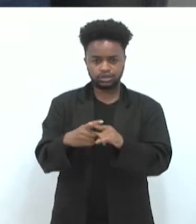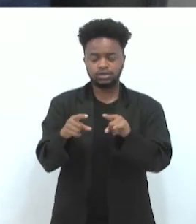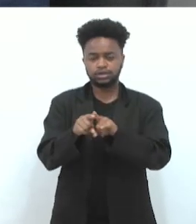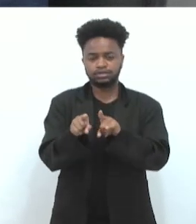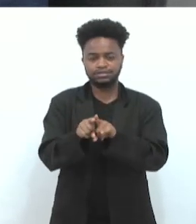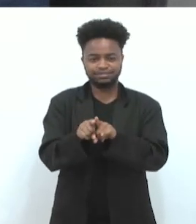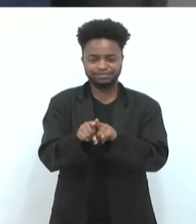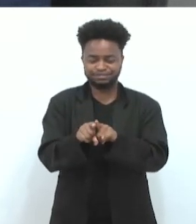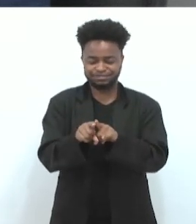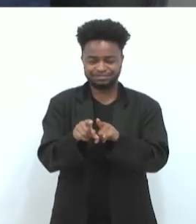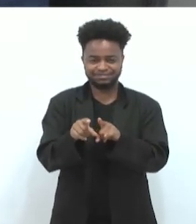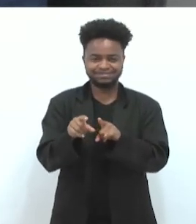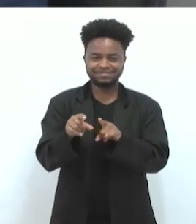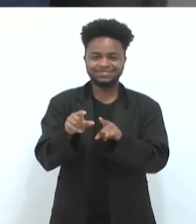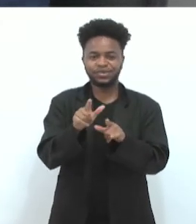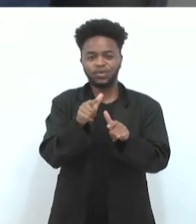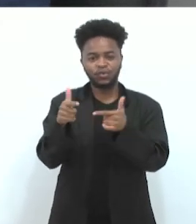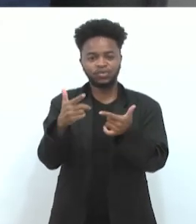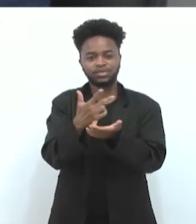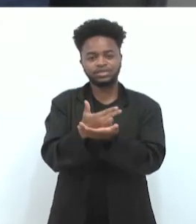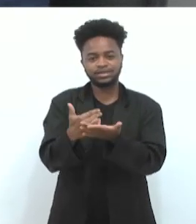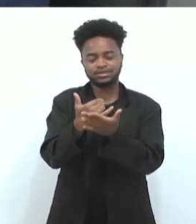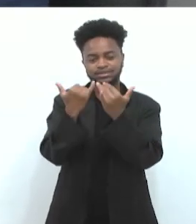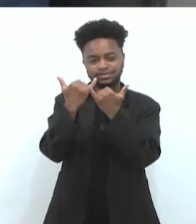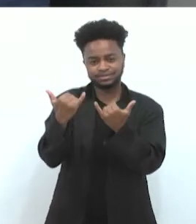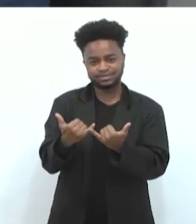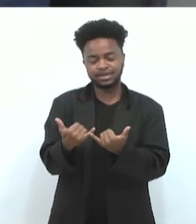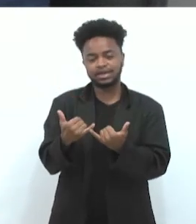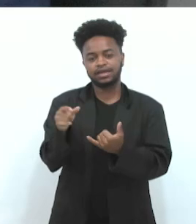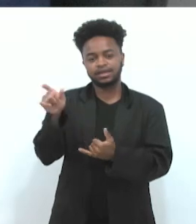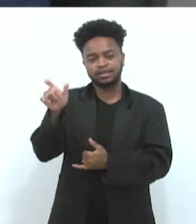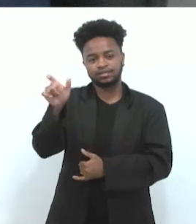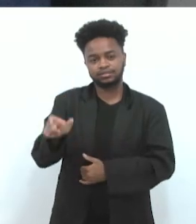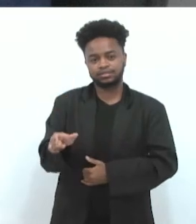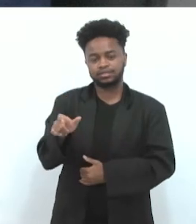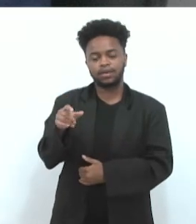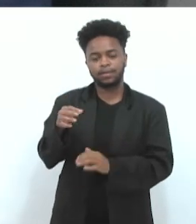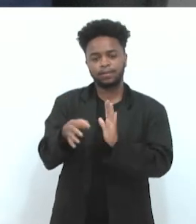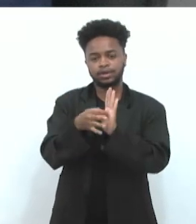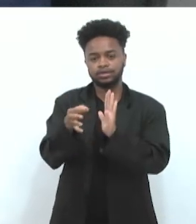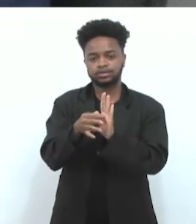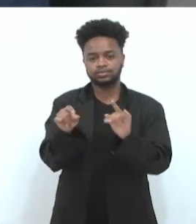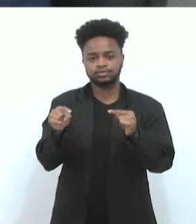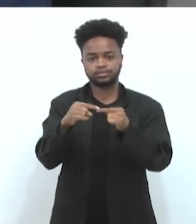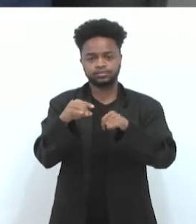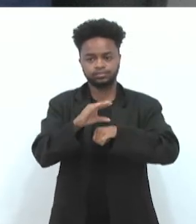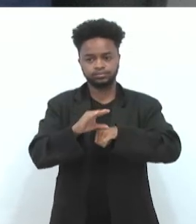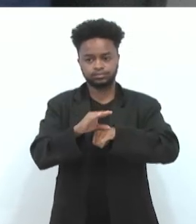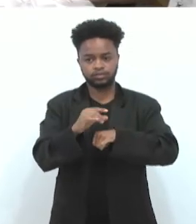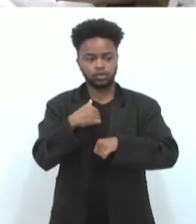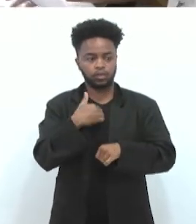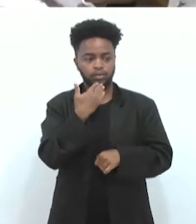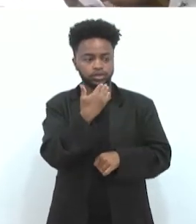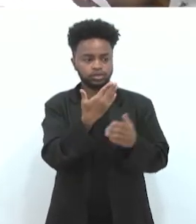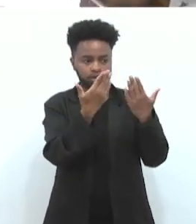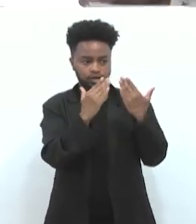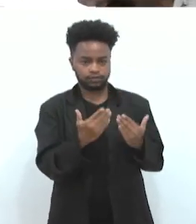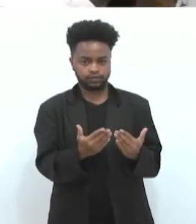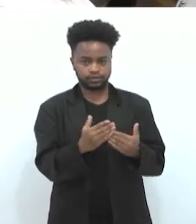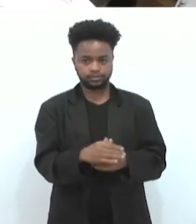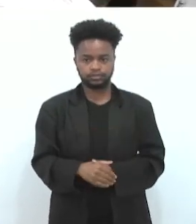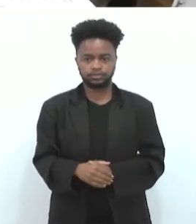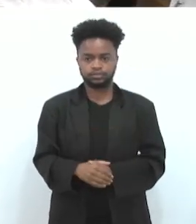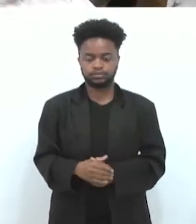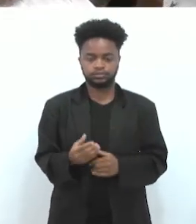similar. O parecer do deputado doutor Serginho é pela constitucionalidade. Presidente, estou pedindo vista. Vista deferida